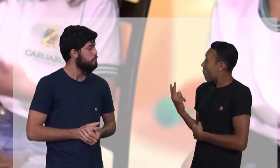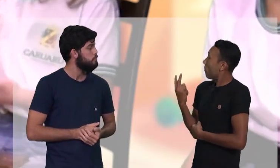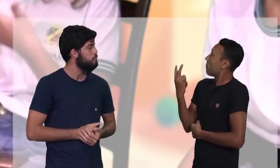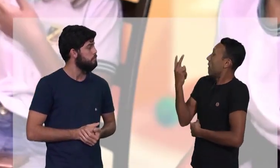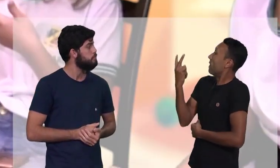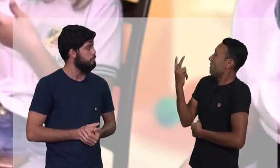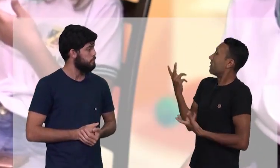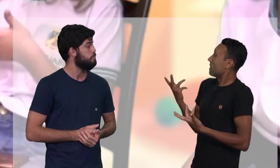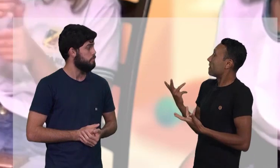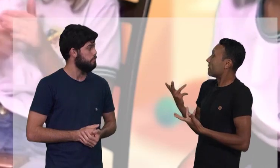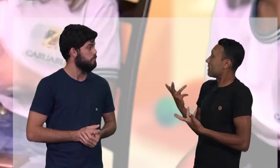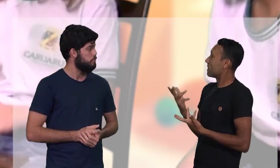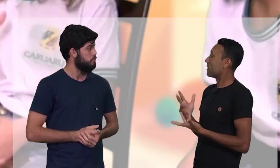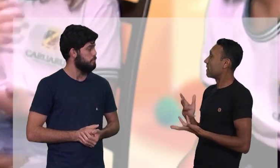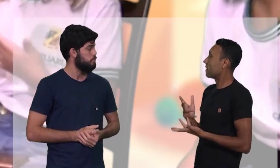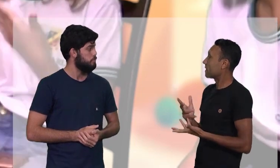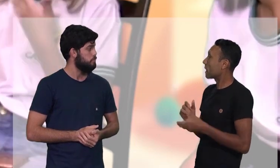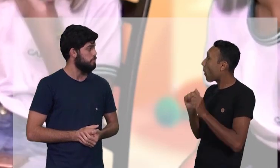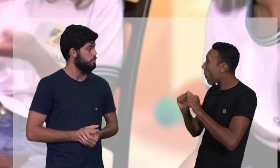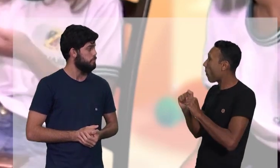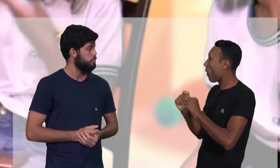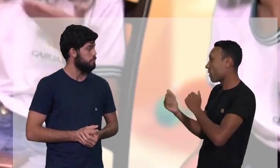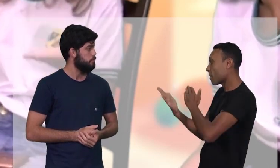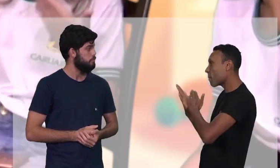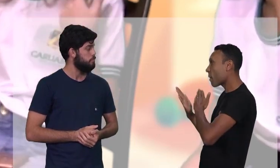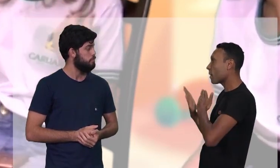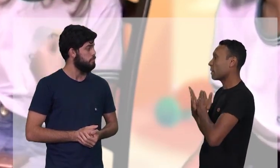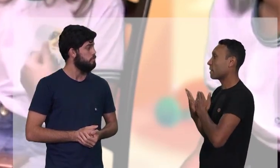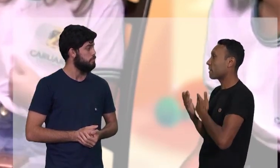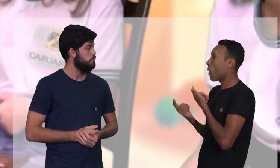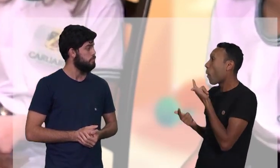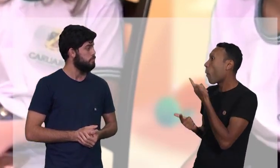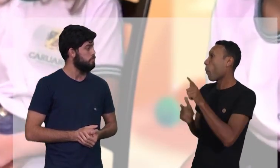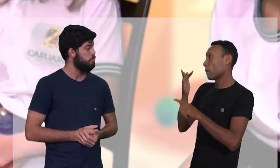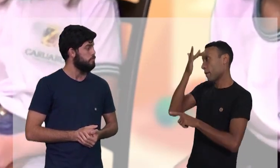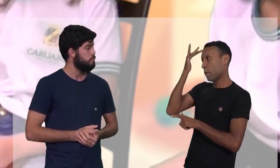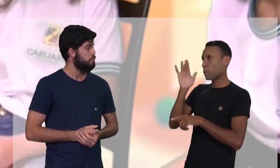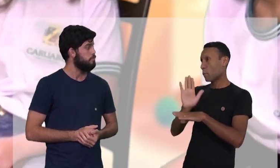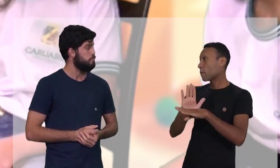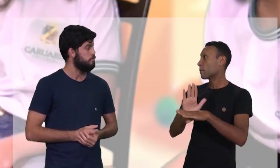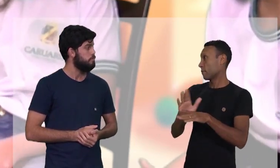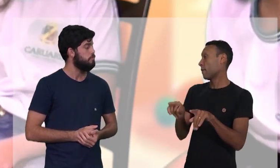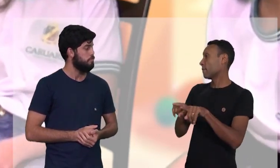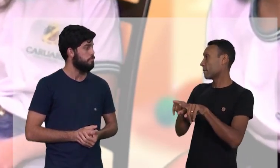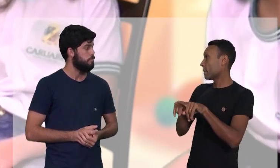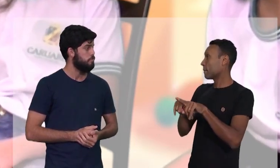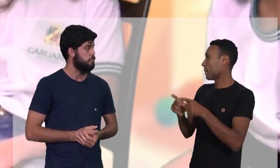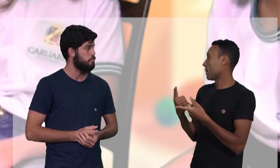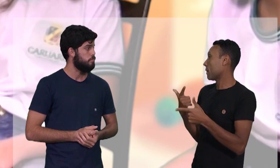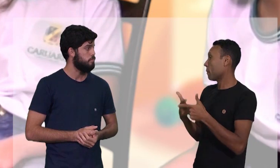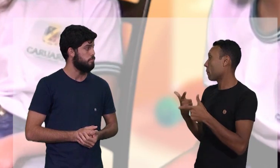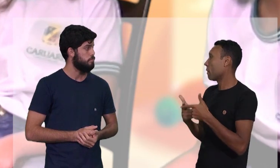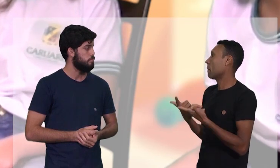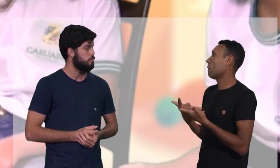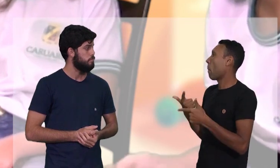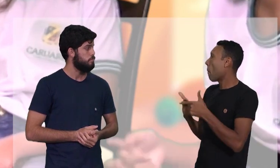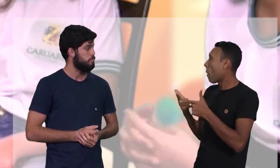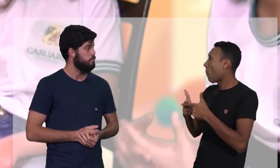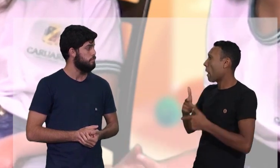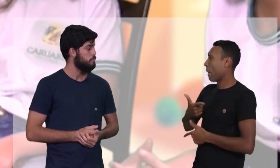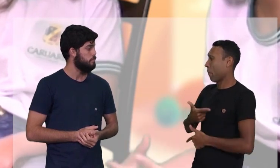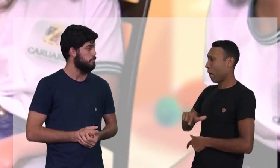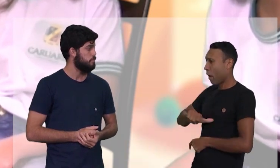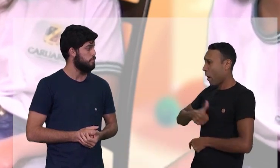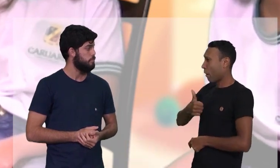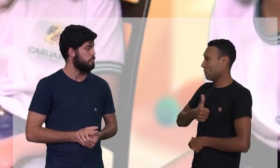e a gente sabe que pode ajudar alguém, outra pessoa que está com um problema. E eu tive um problema de autoestima,